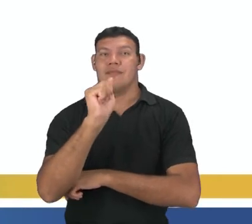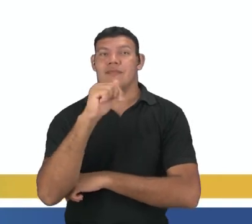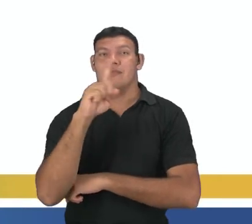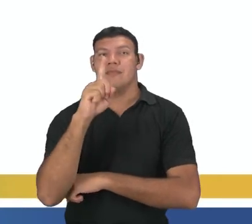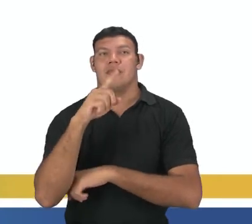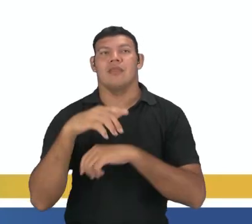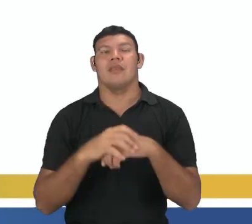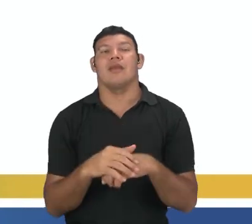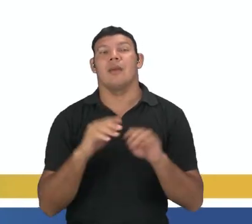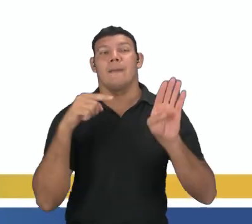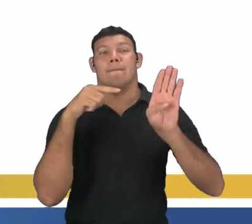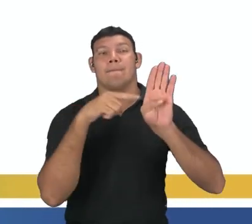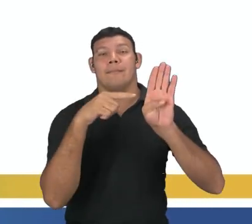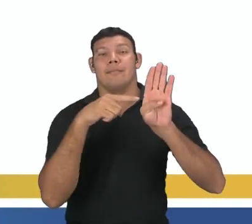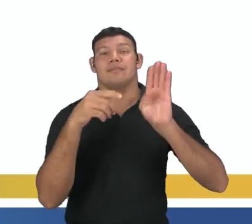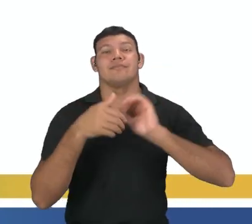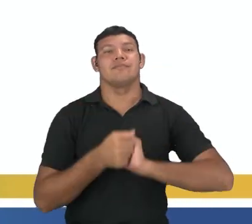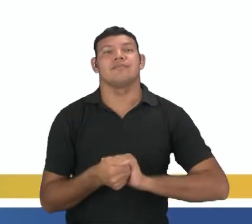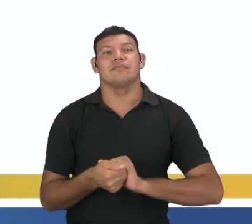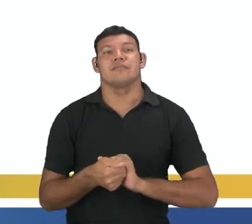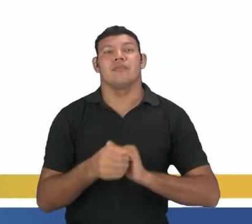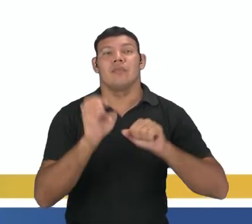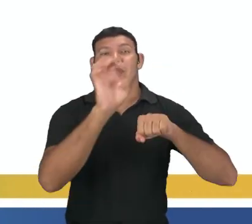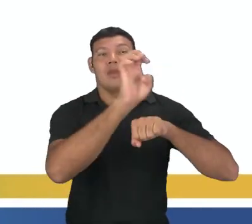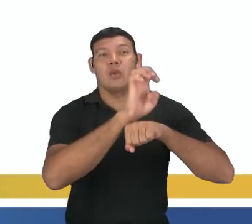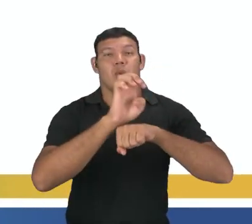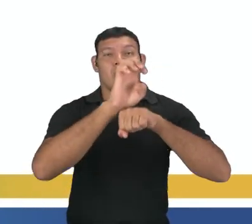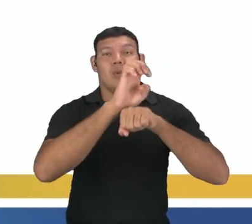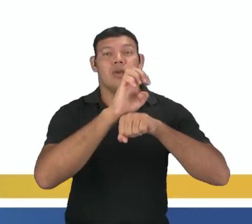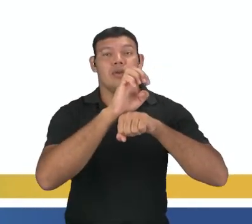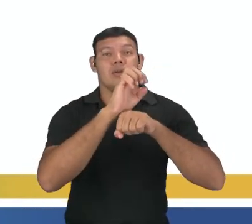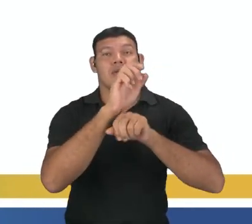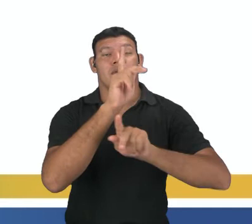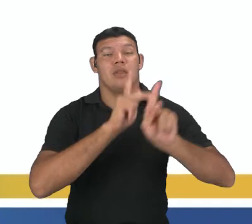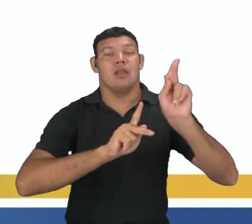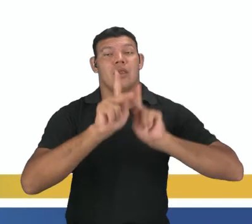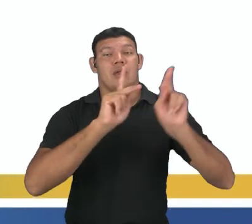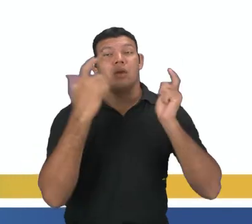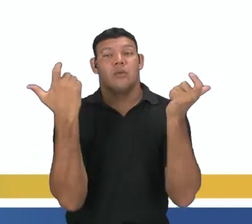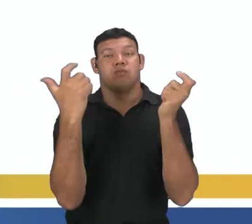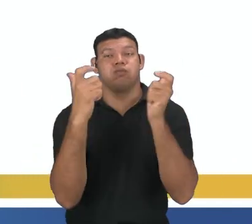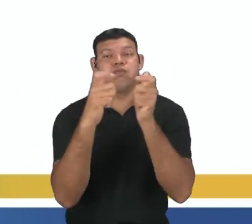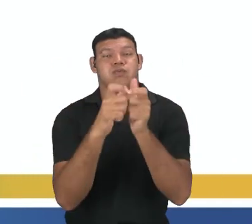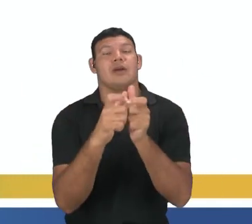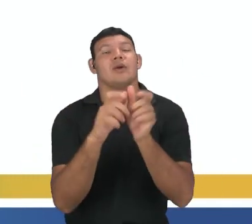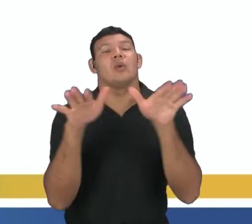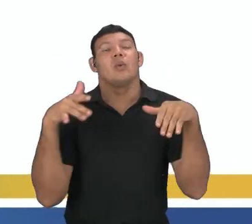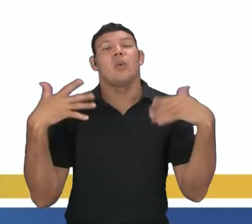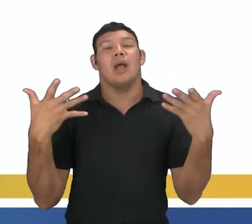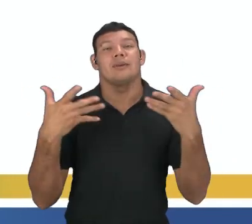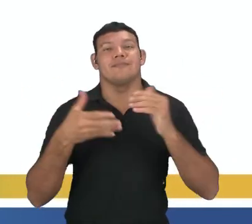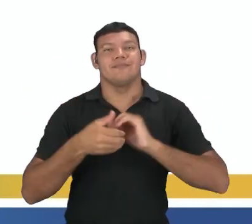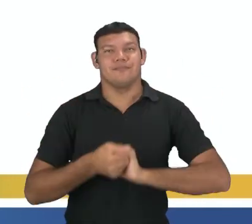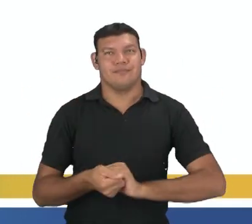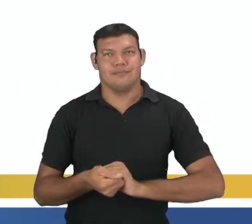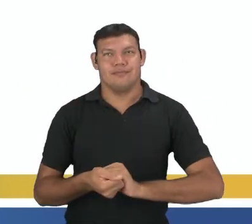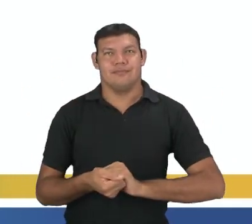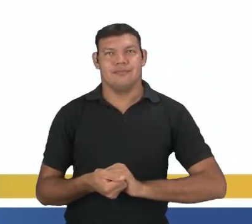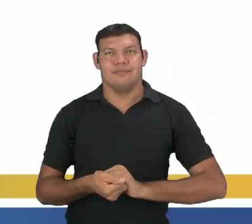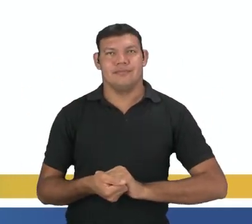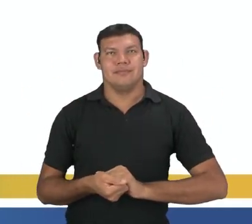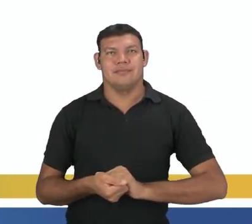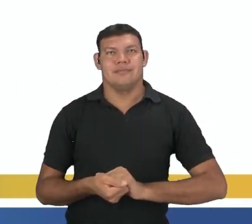né? E qual é o estado? O estado é menos populoso. Qual